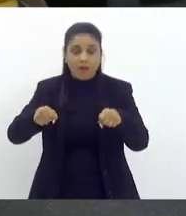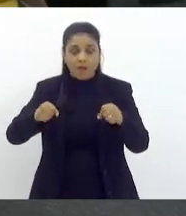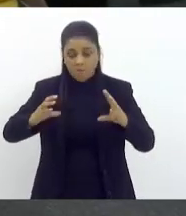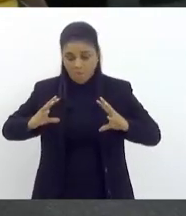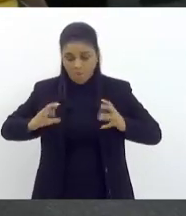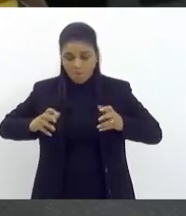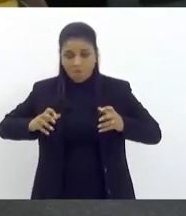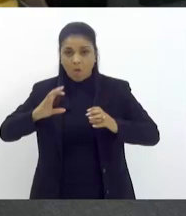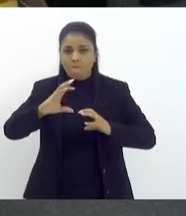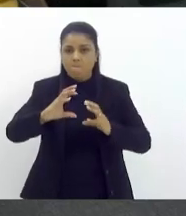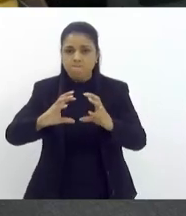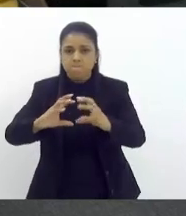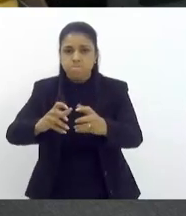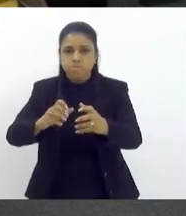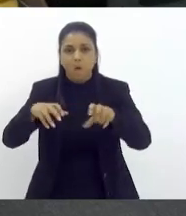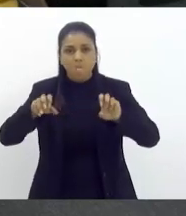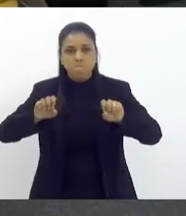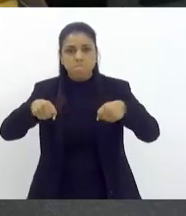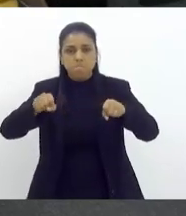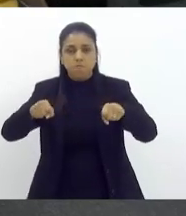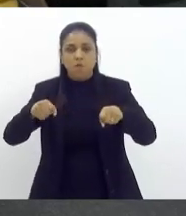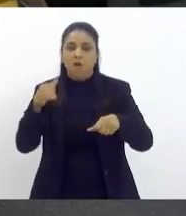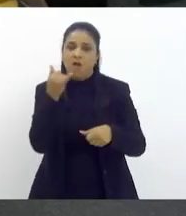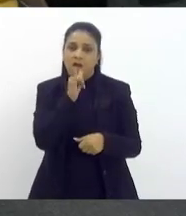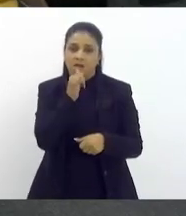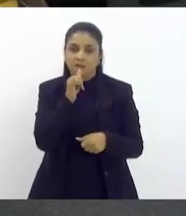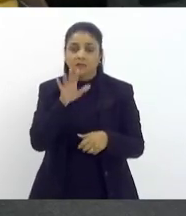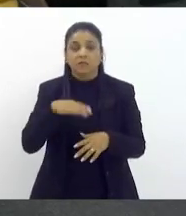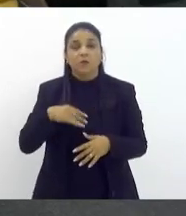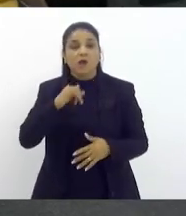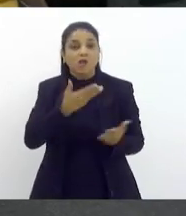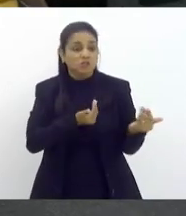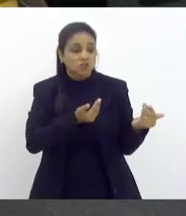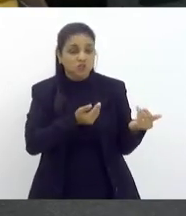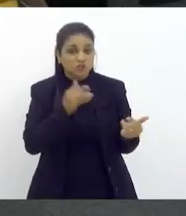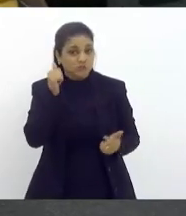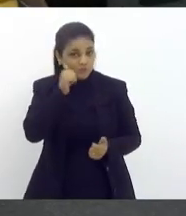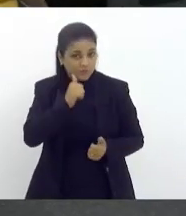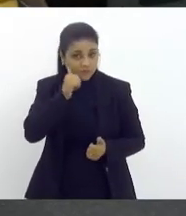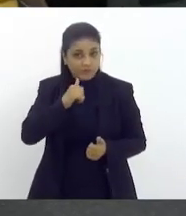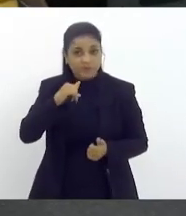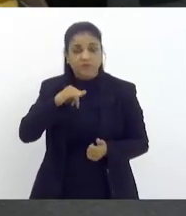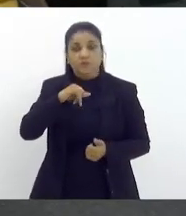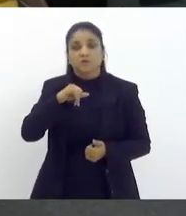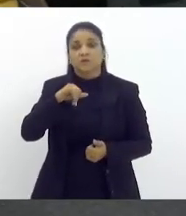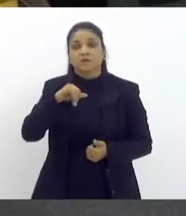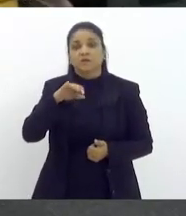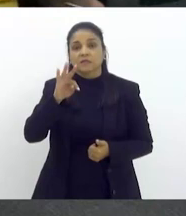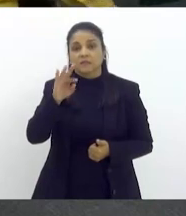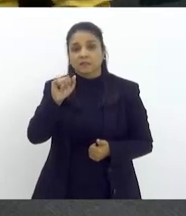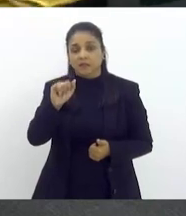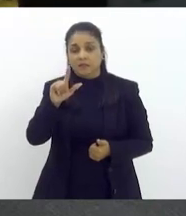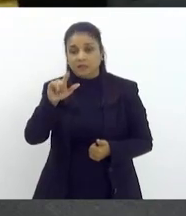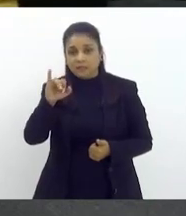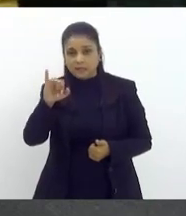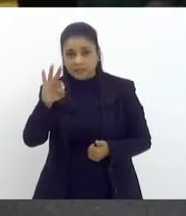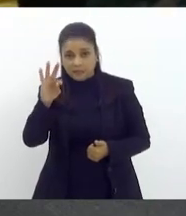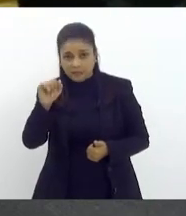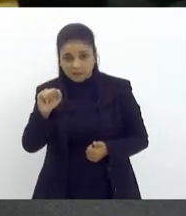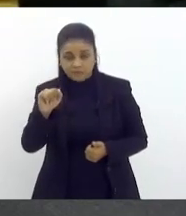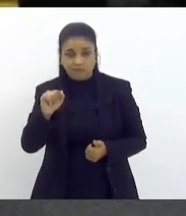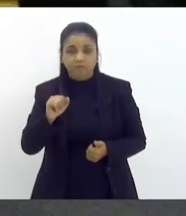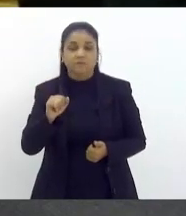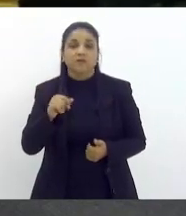rapidamente uma jovem Talita Garcia de 25 anos matéria da rádio Tupi de hoje foi